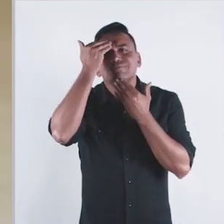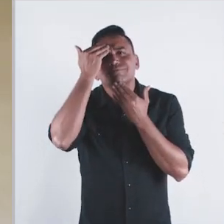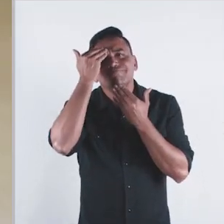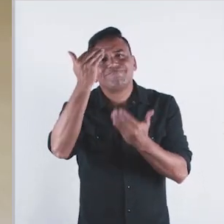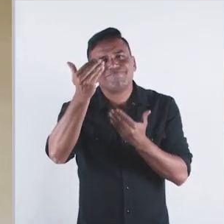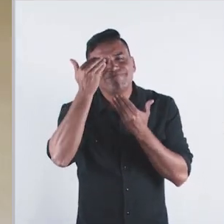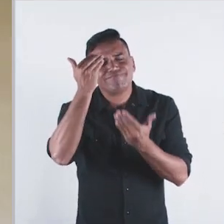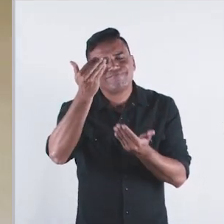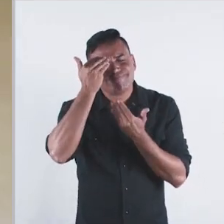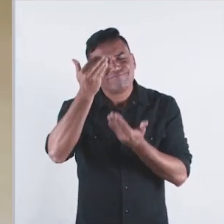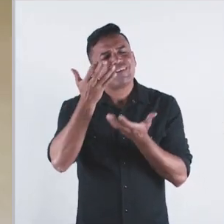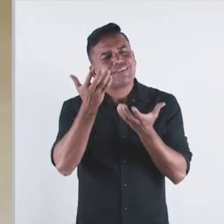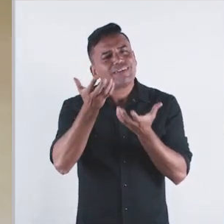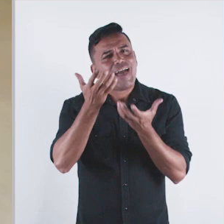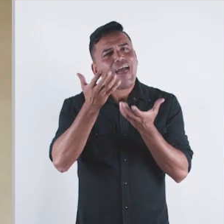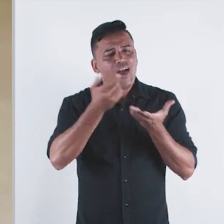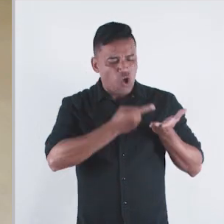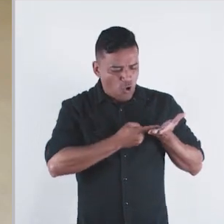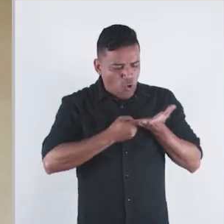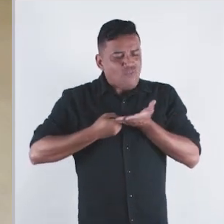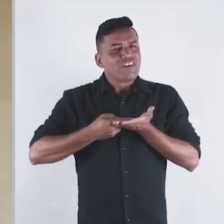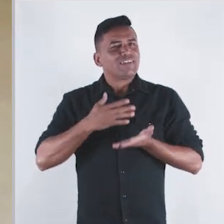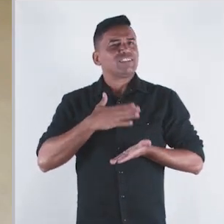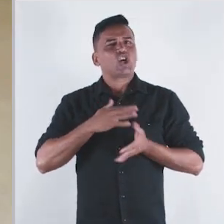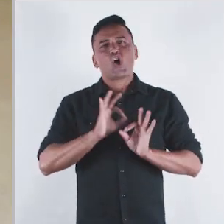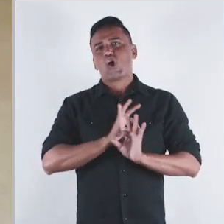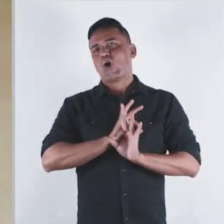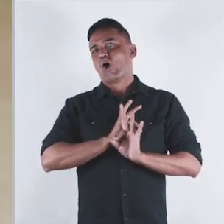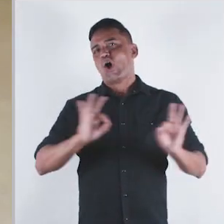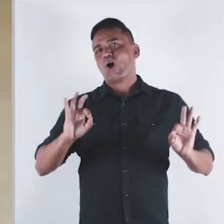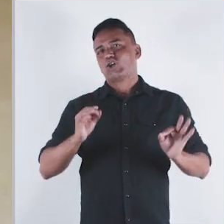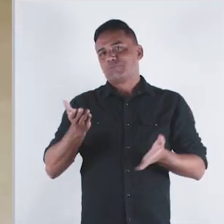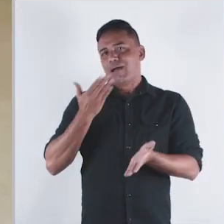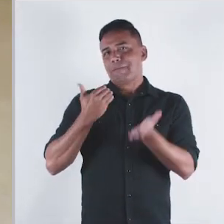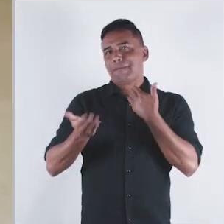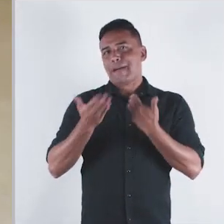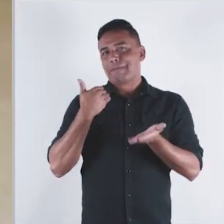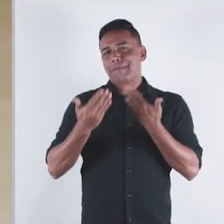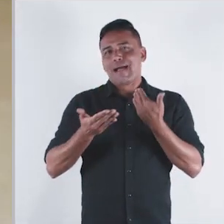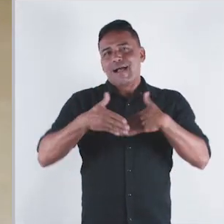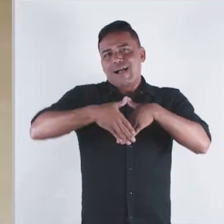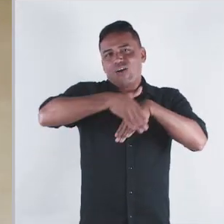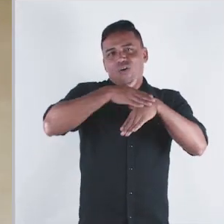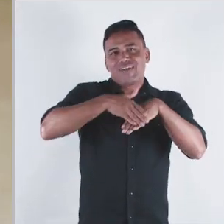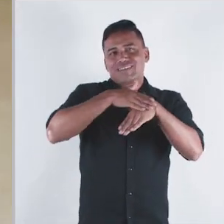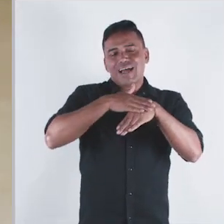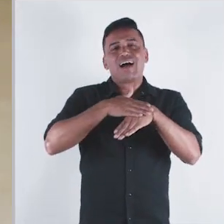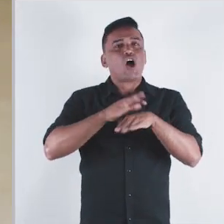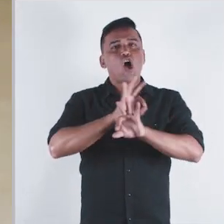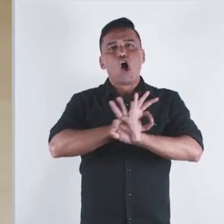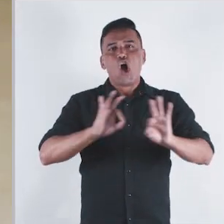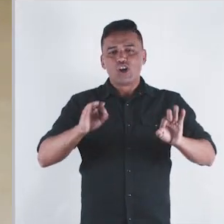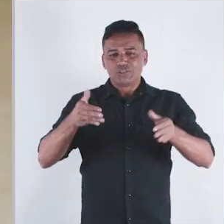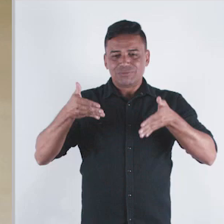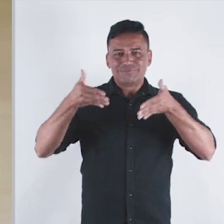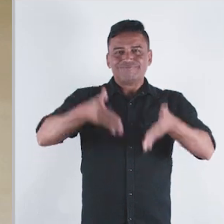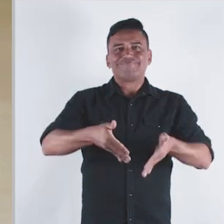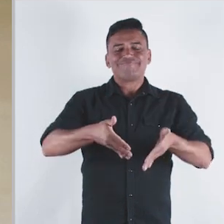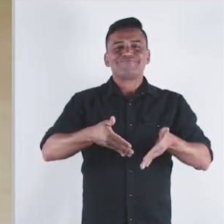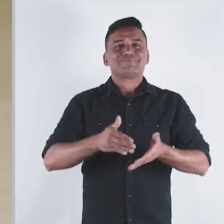agradecer imensamente o convite. Foi ótimo conversar com você e foi ótimo estar aqui. Muito